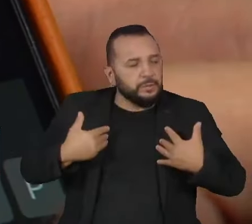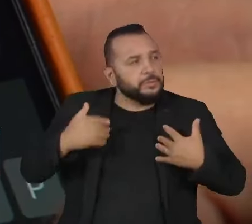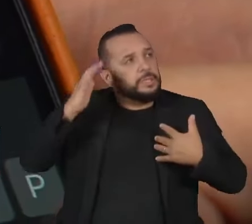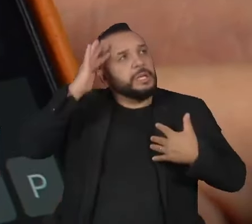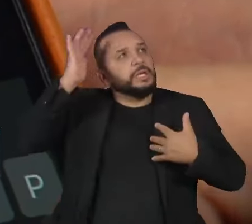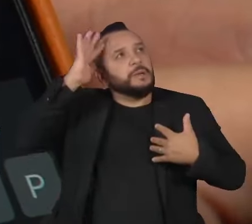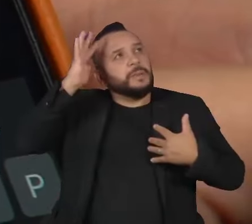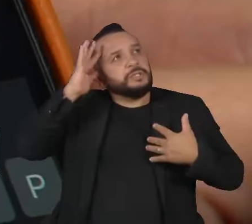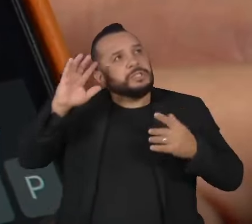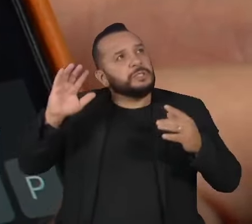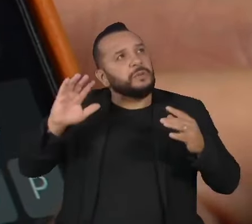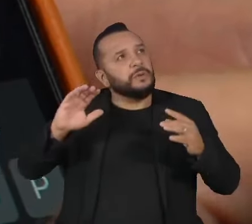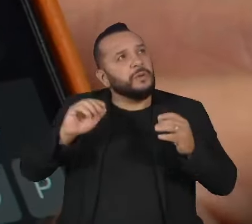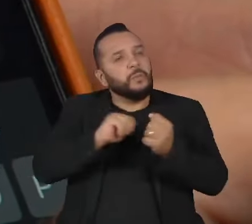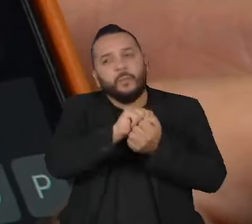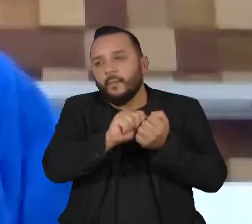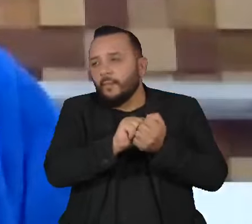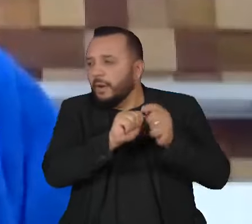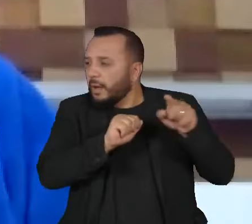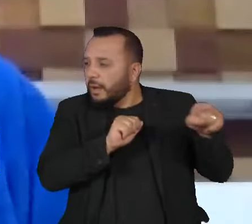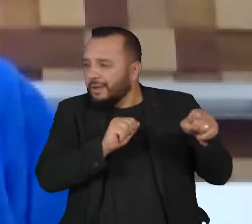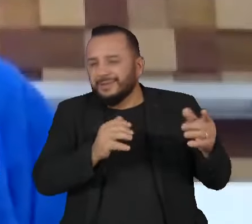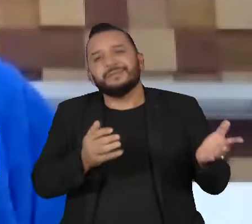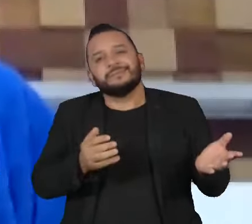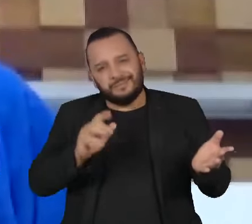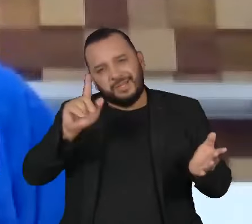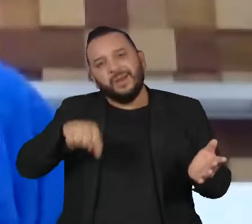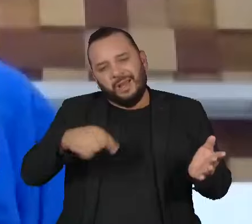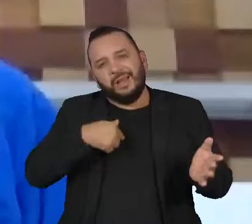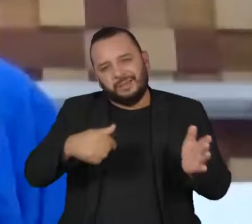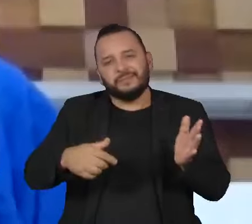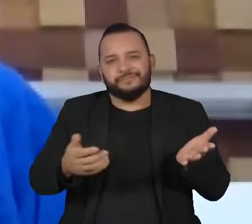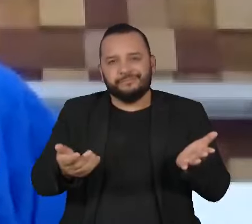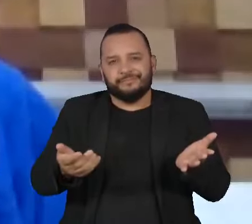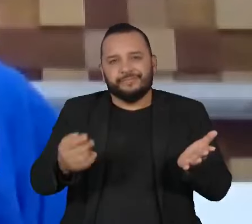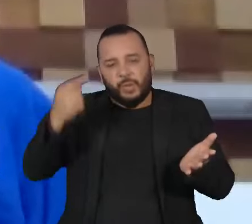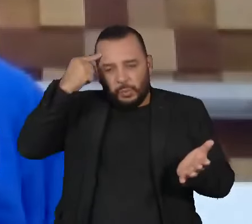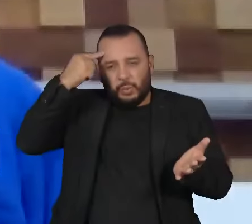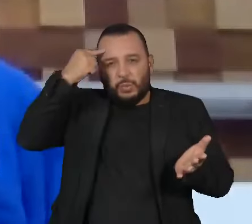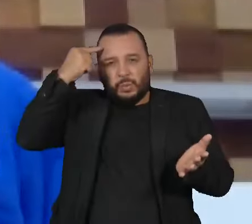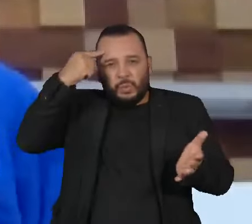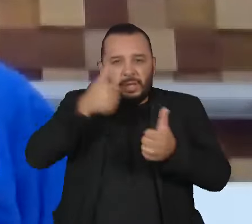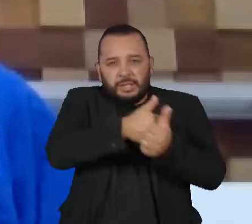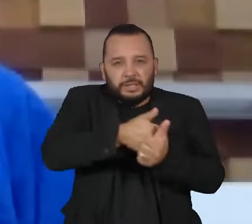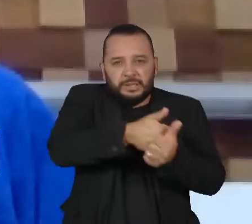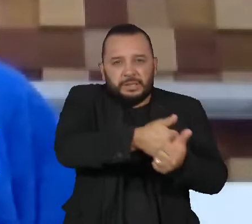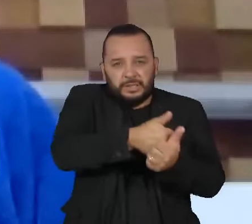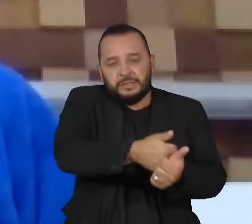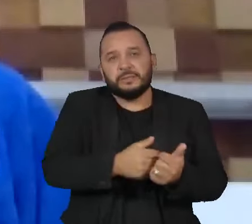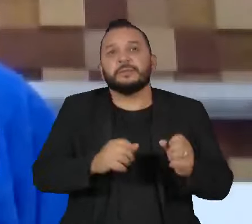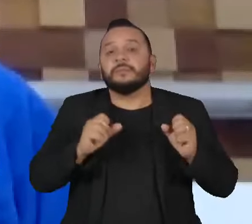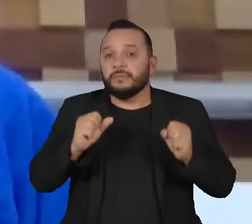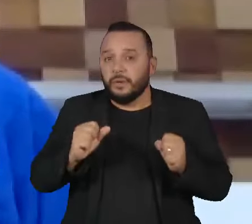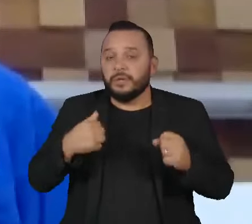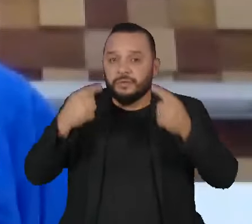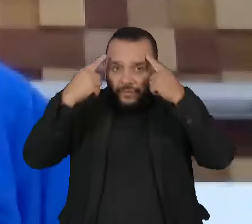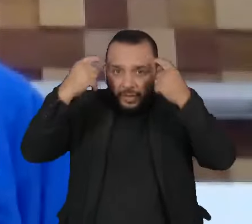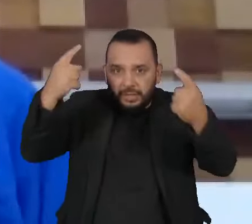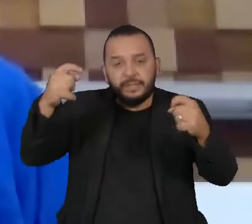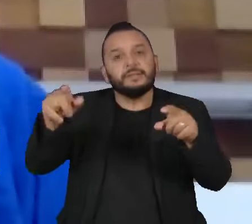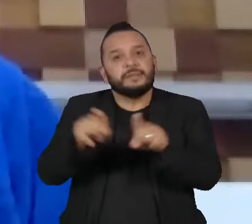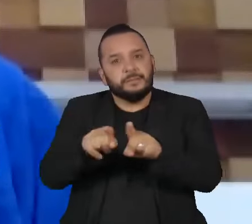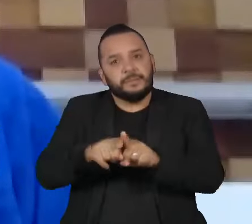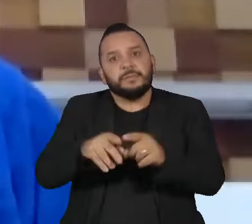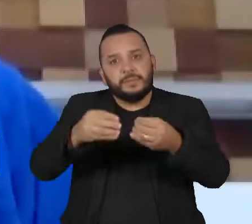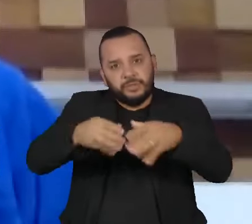um envolvimento amoroso inexistente. A grande preocupação em termos de risco de violência e impacto na segurança e na saúde